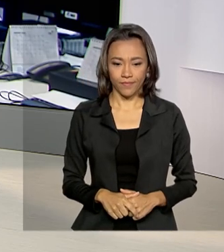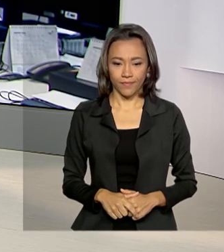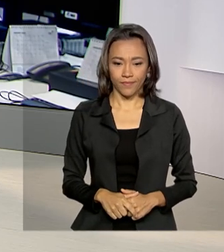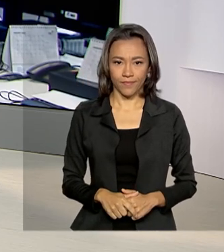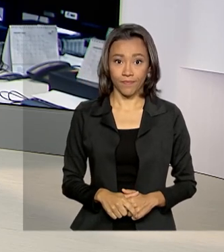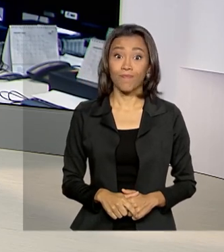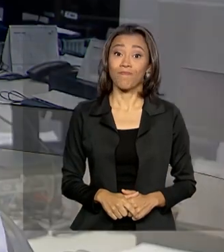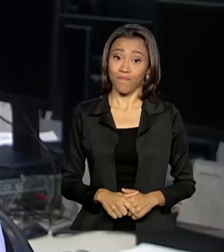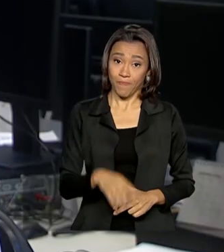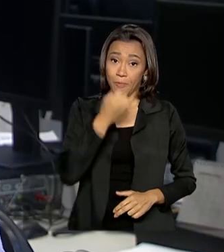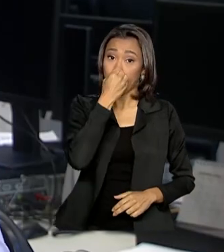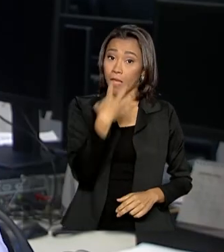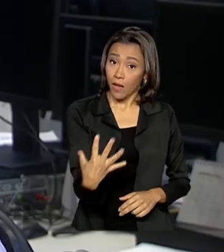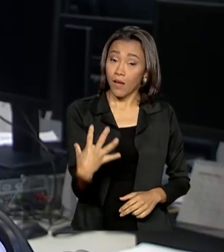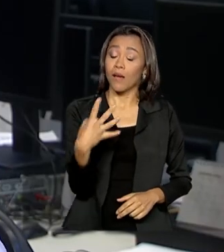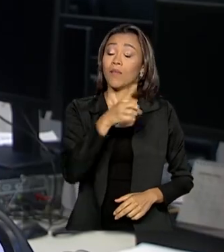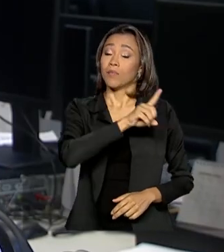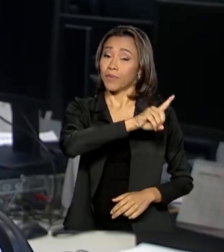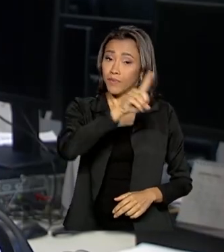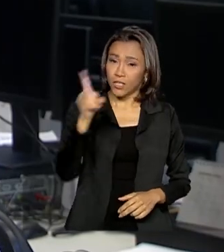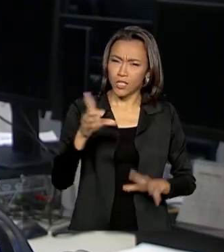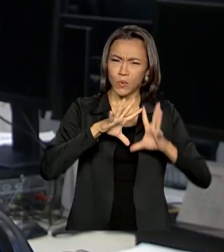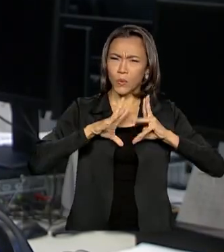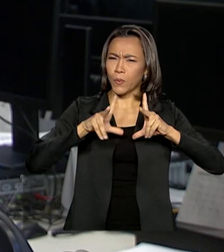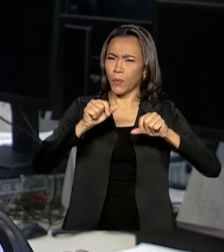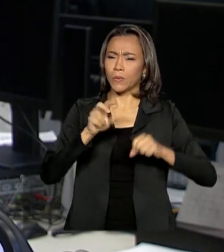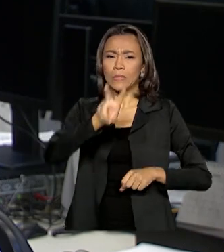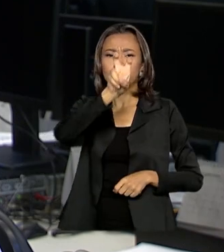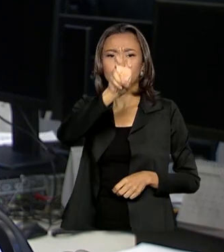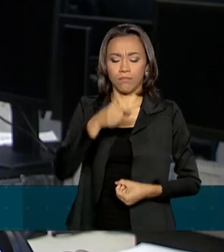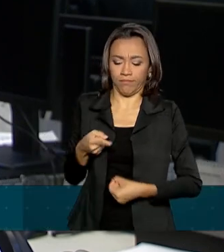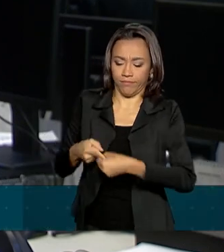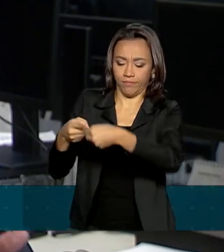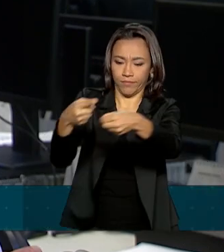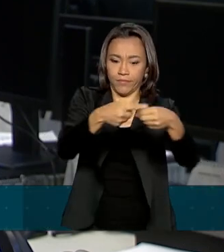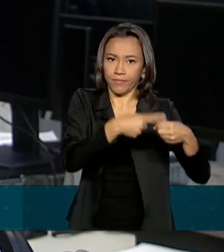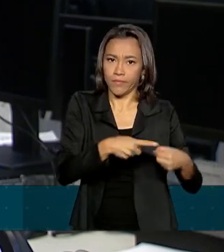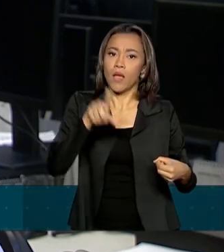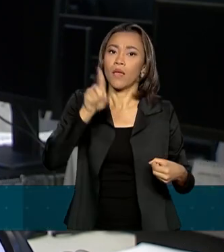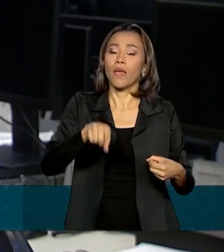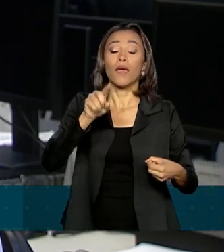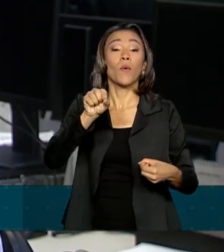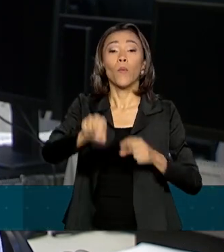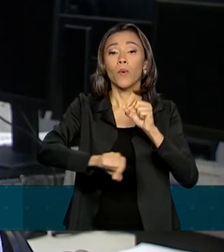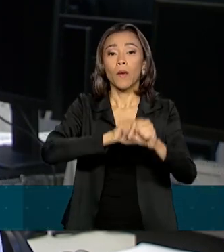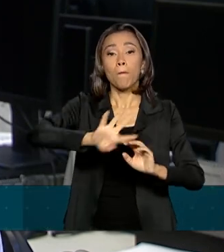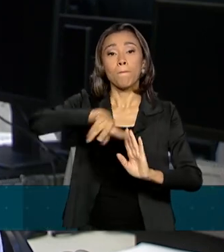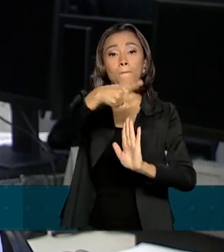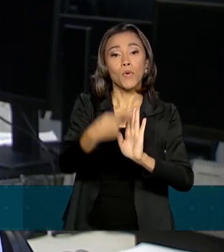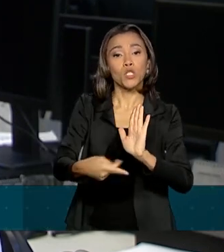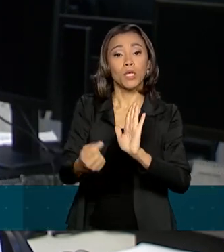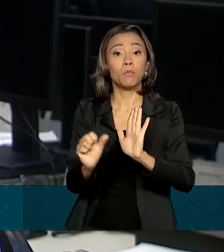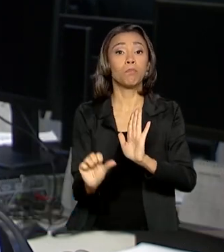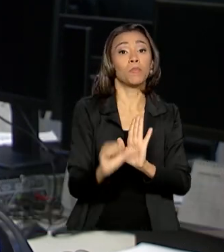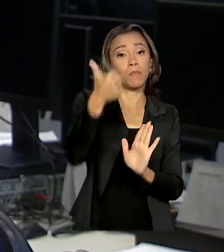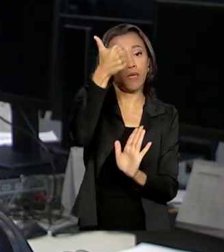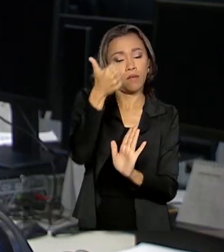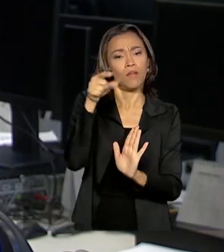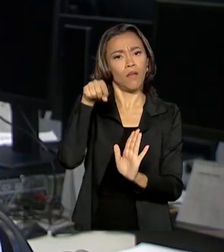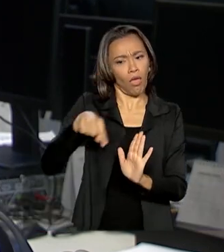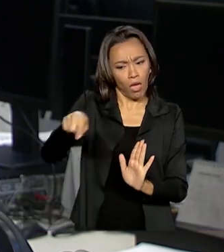Bom dia, Renata. Todos os cinco municípios que fazem parte do projeto piloto tiveram reduções na